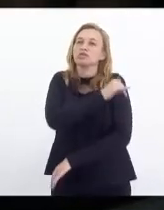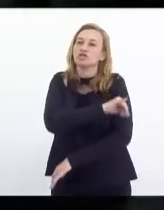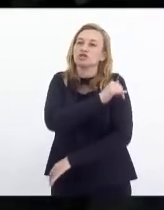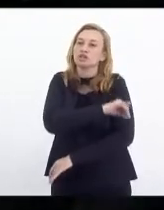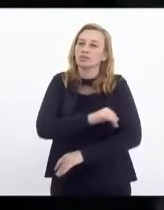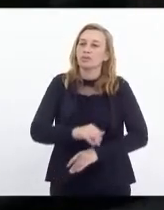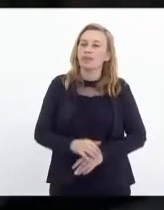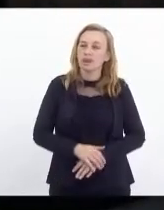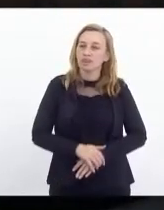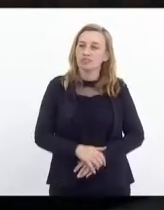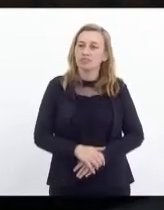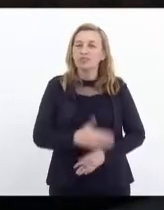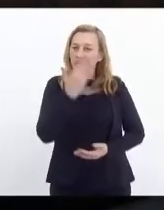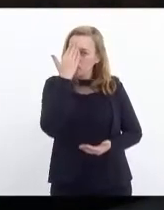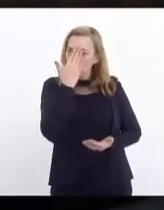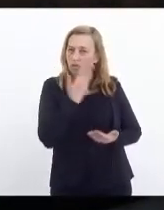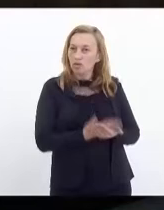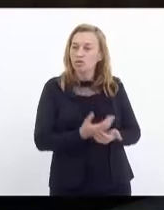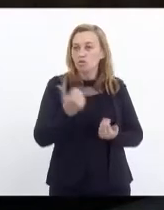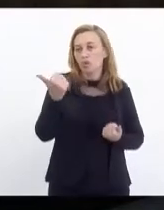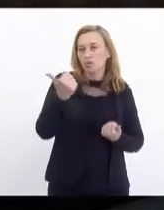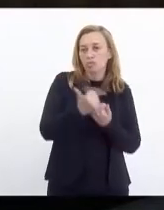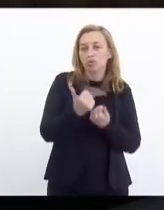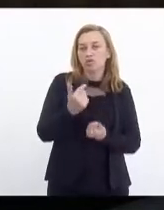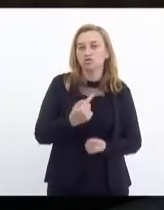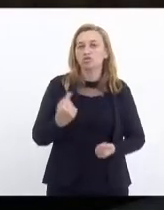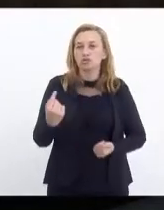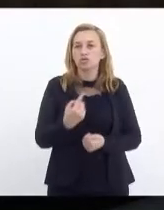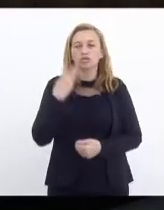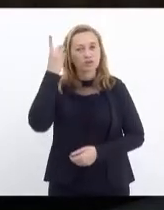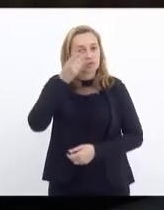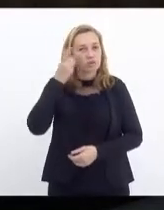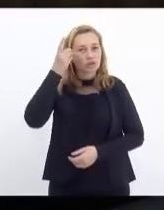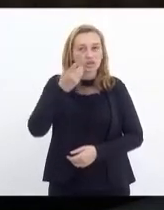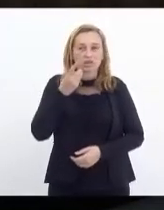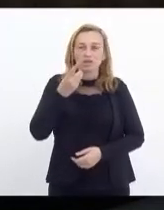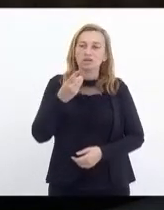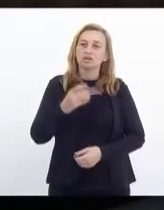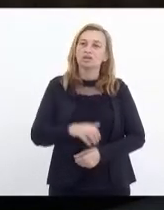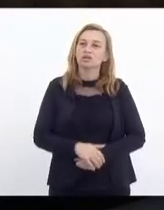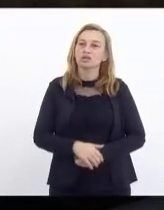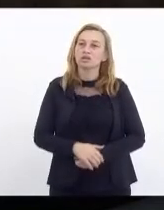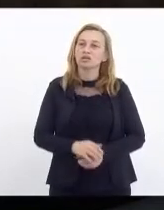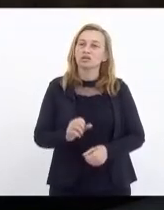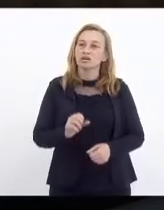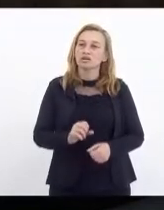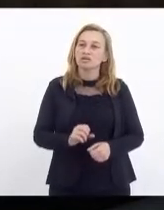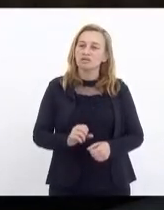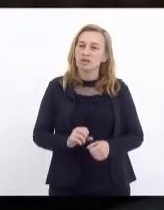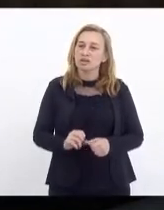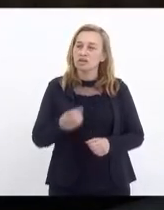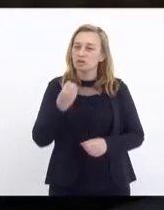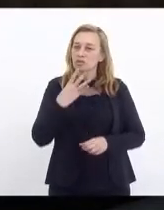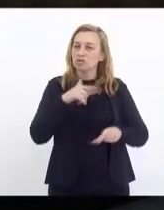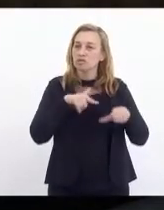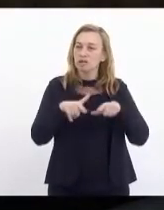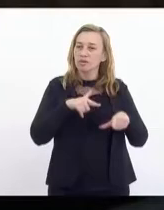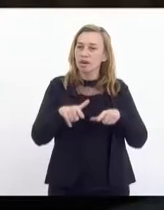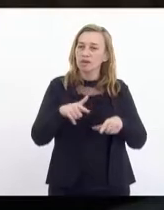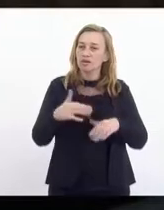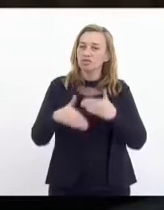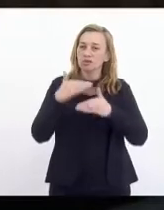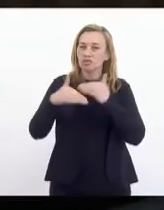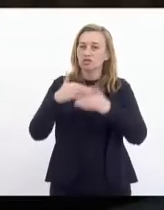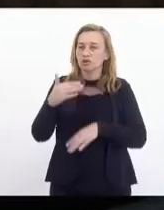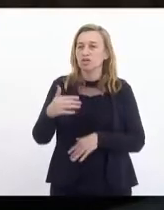Janeiro, que têm a confiança e o apoio desse parlamento, e sem dúvida nenhuma fazer da carreira como uma carreira indispensável ao desenvolvimento